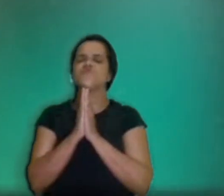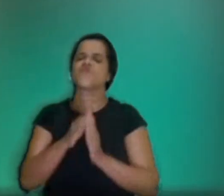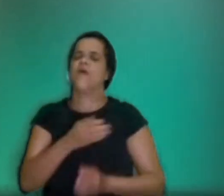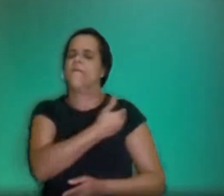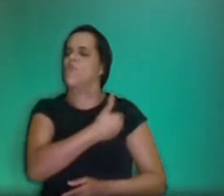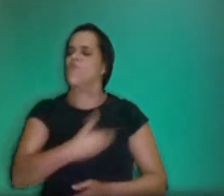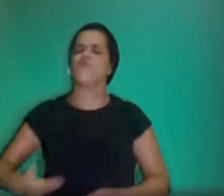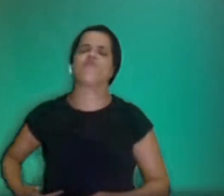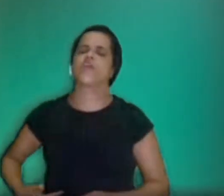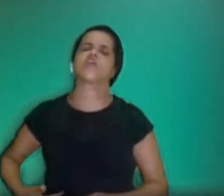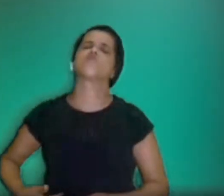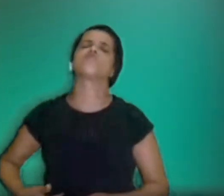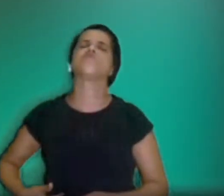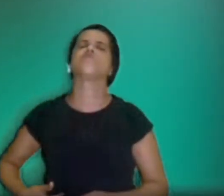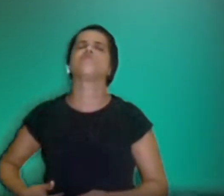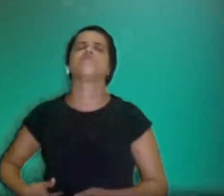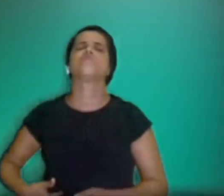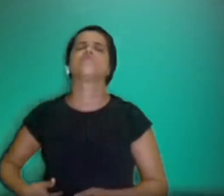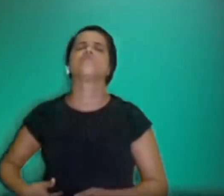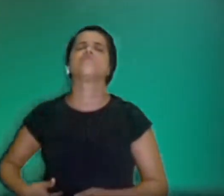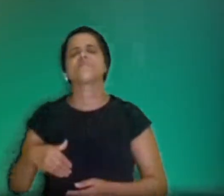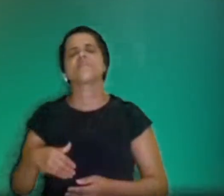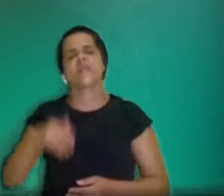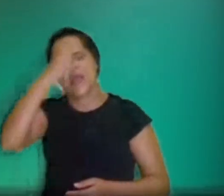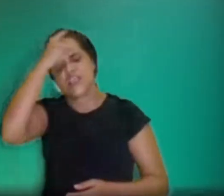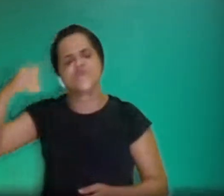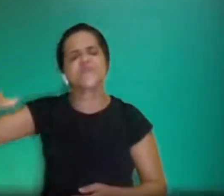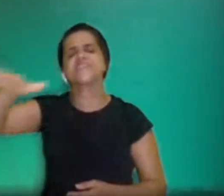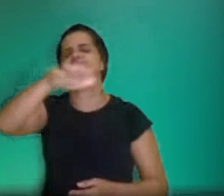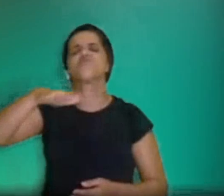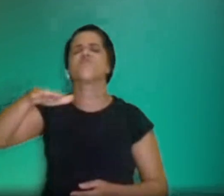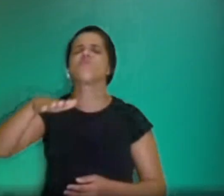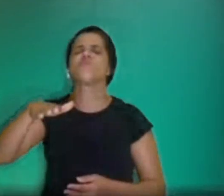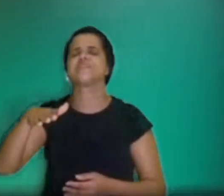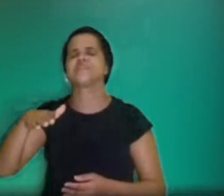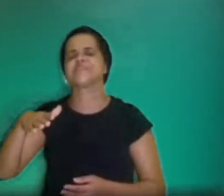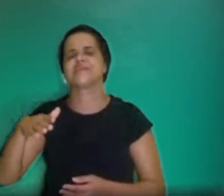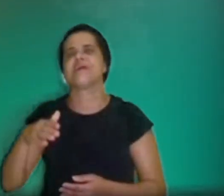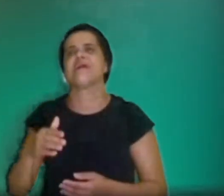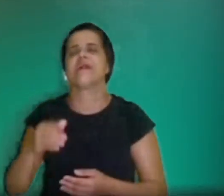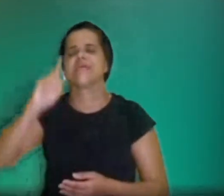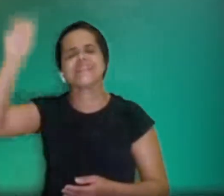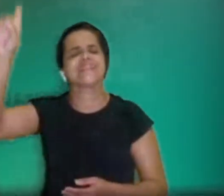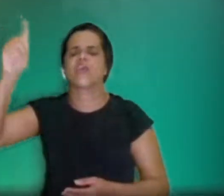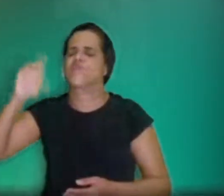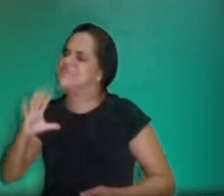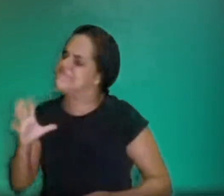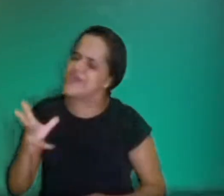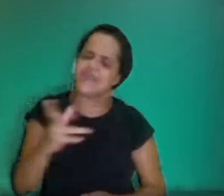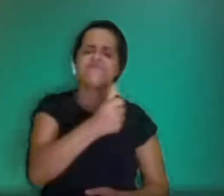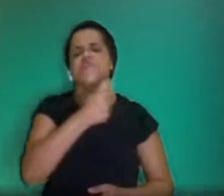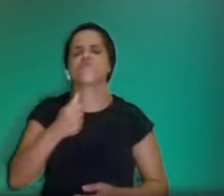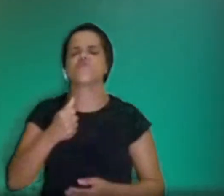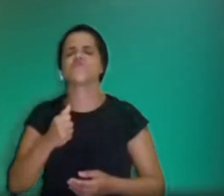nós clamamos a Ti, Senhor, pelos nossos governantes, para que, Senhor, eles tenham o conhecimento, o